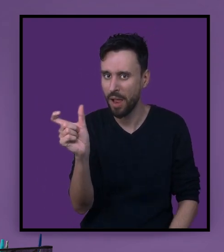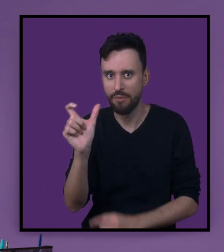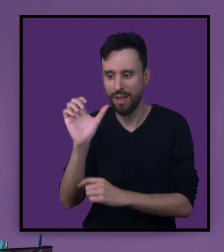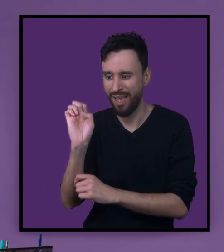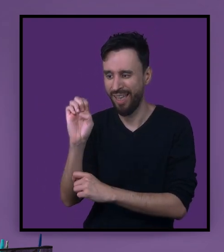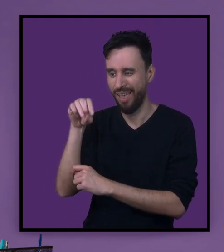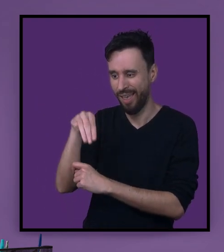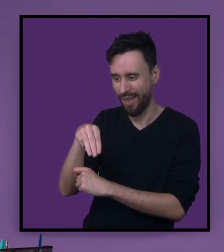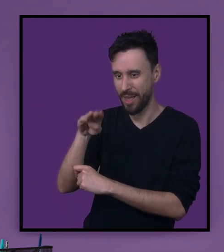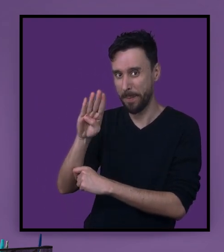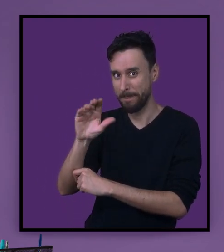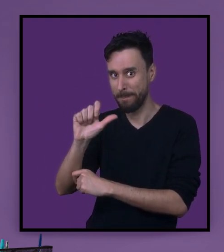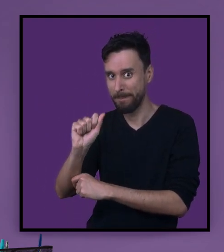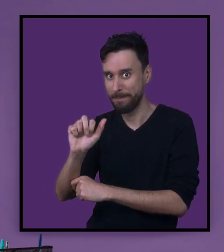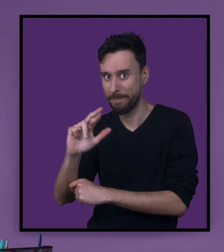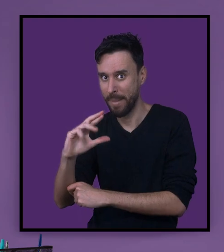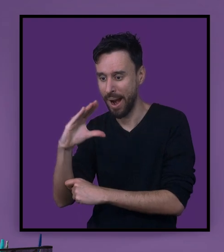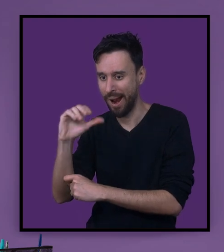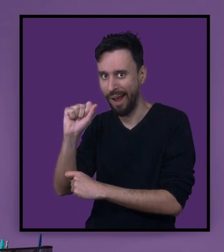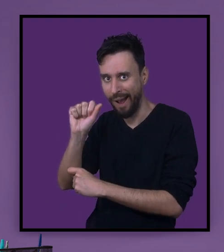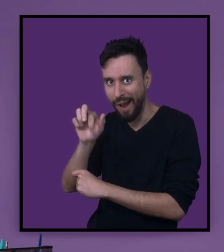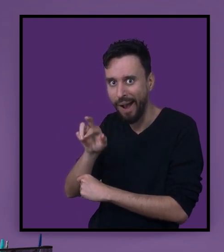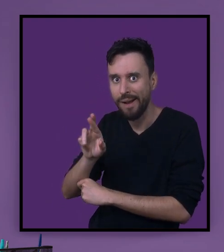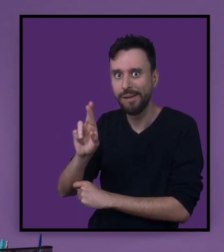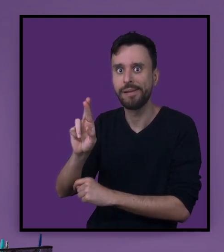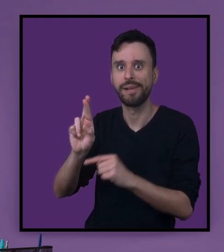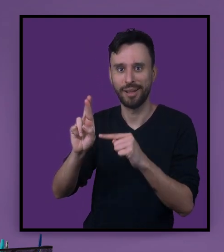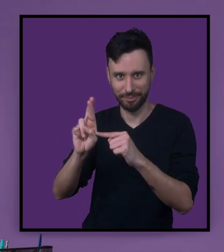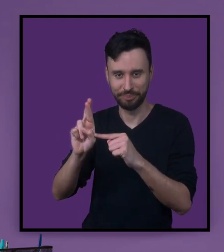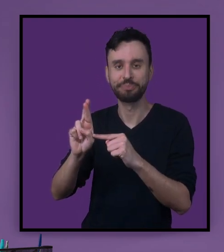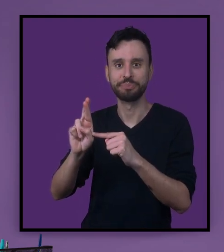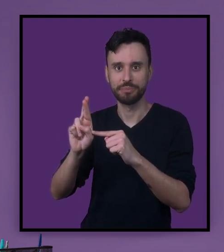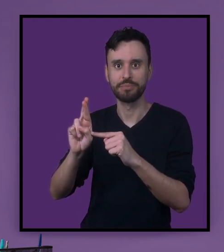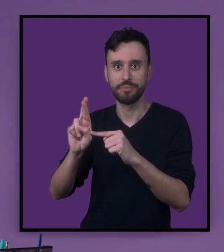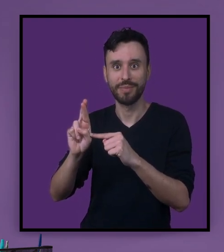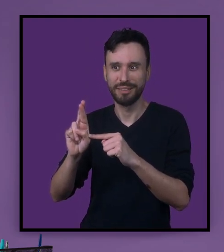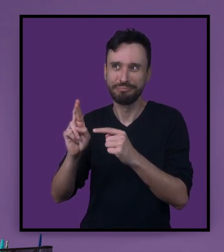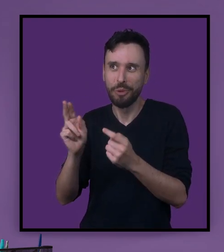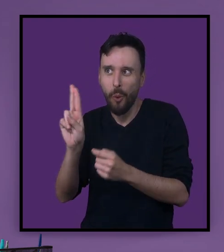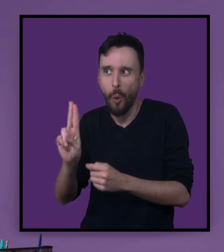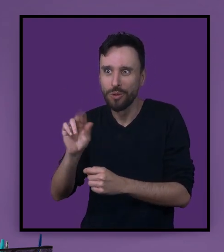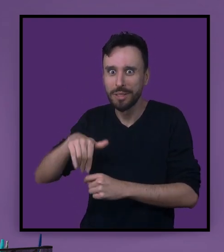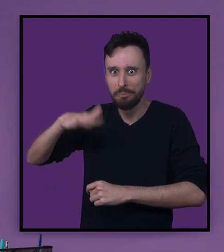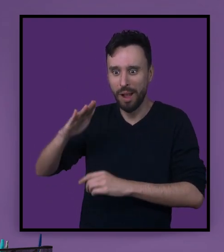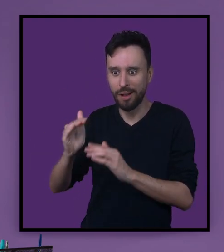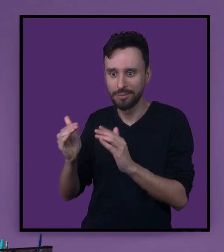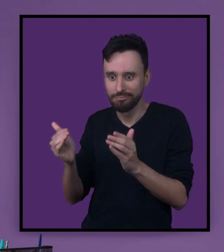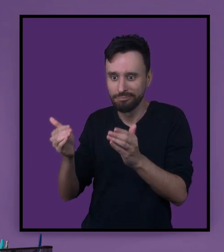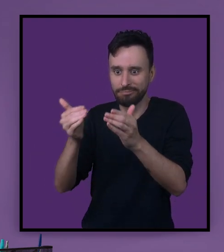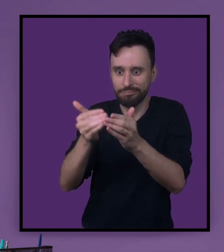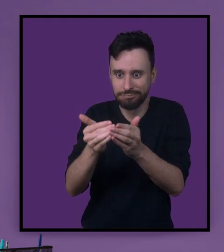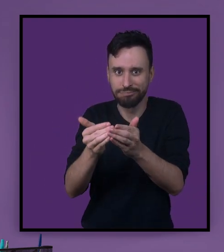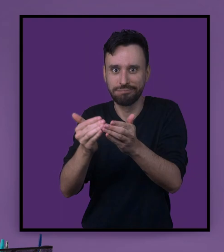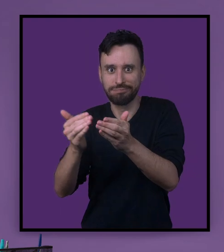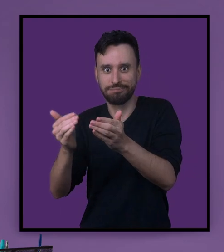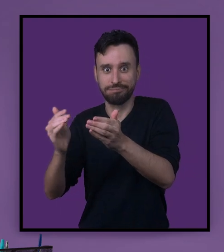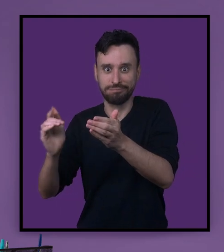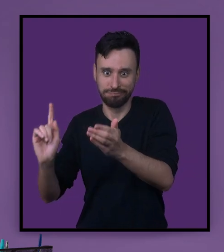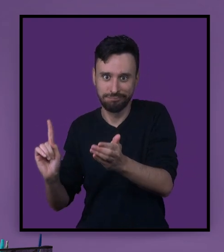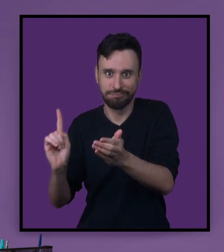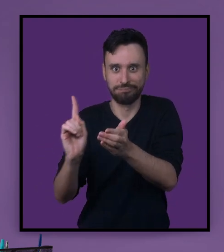Vamos lá. Aqui a palavra embarcar nada mais é do que colocar-se a bordo de um